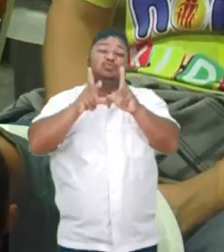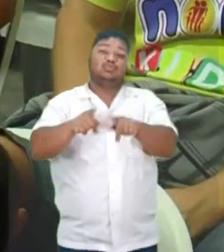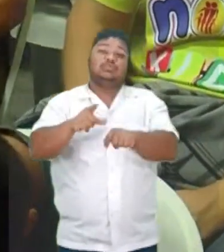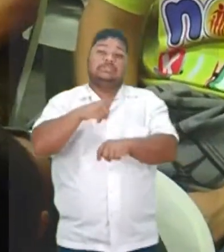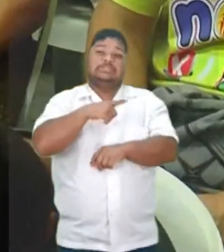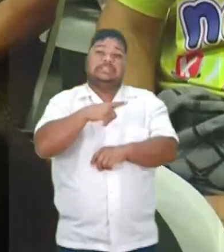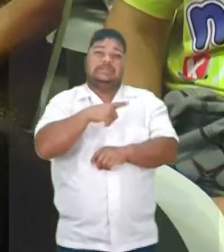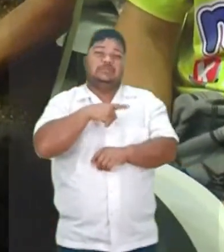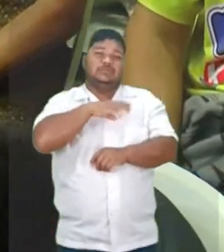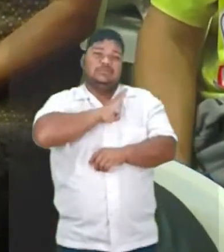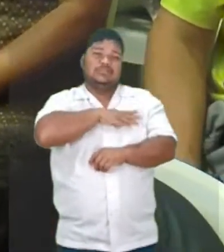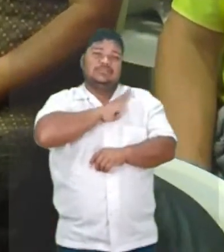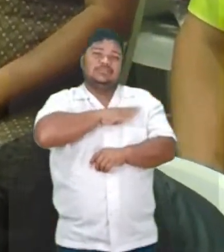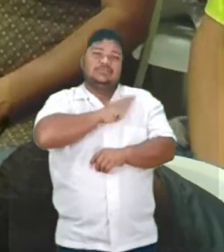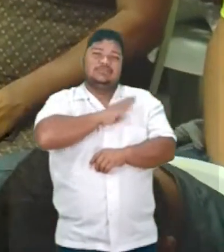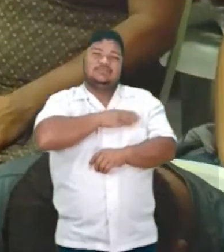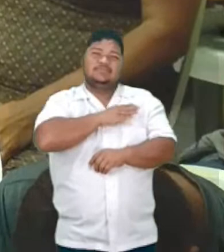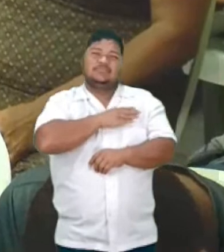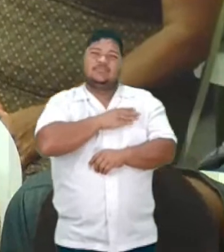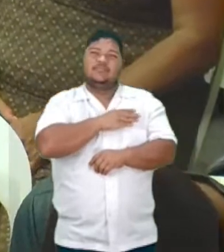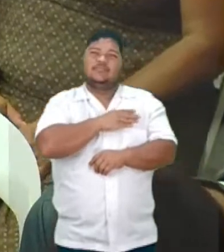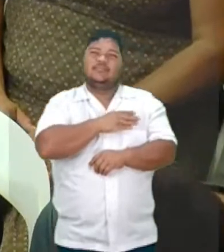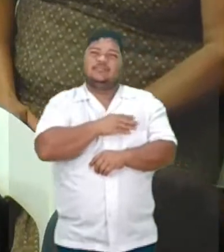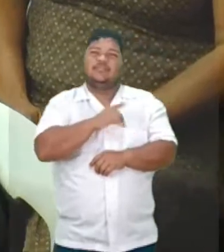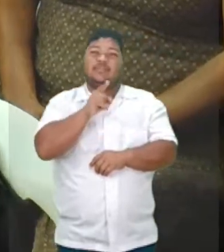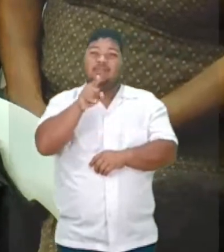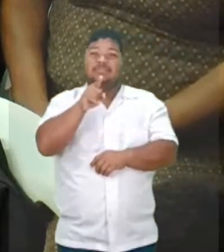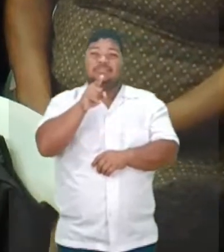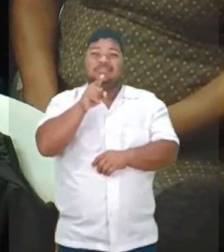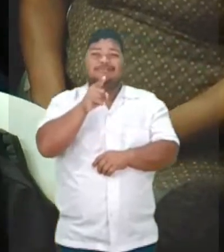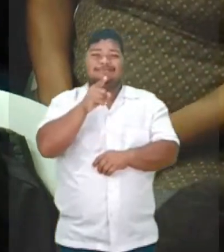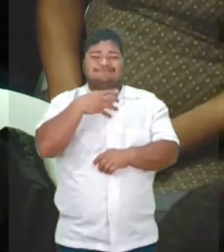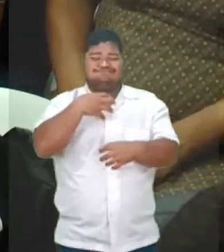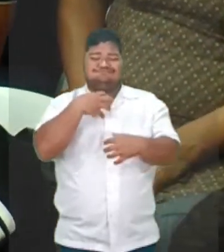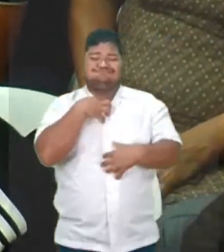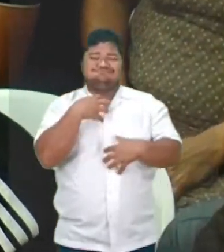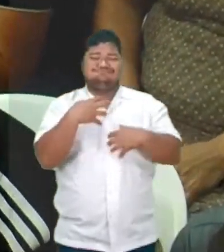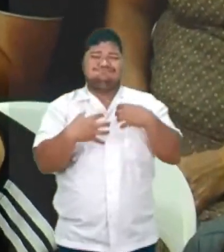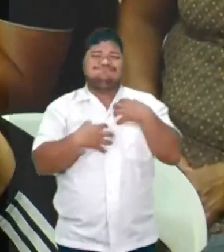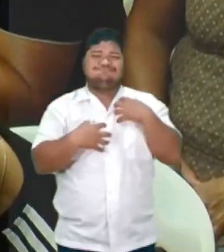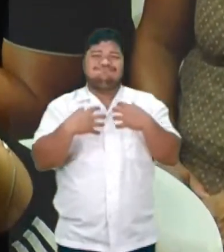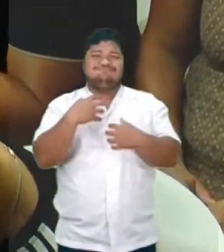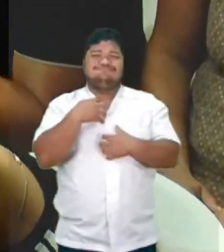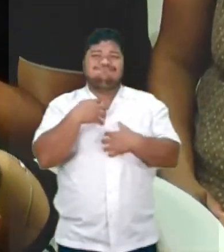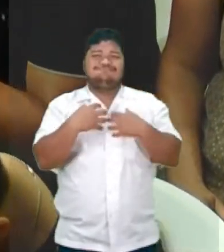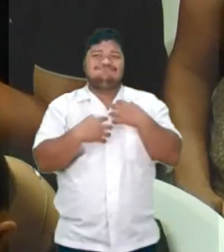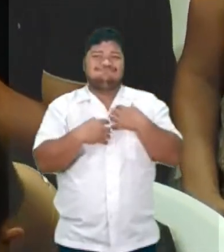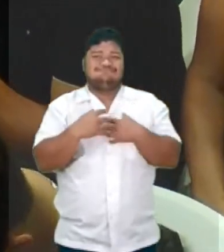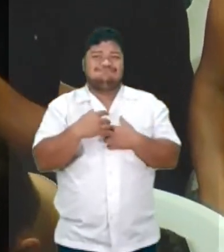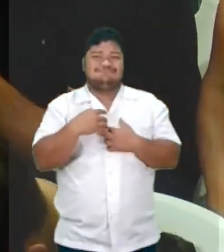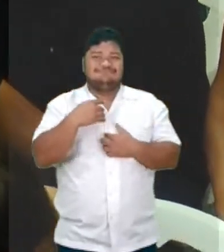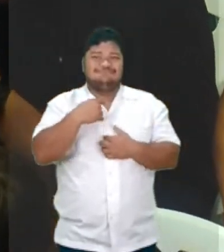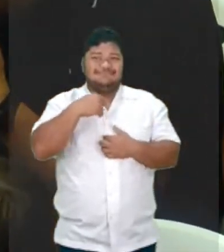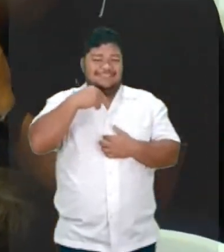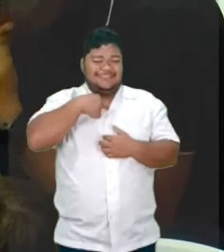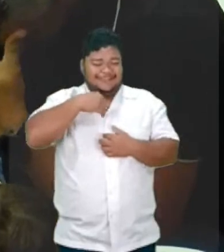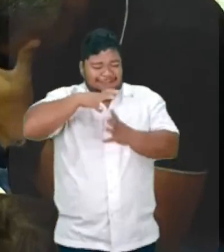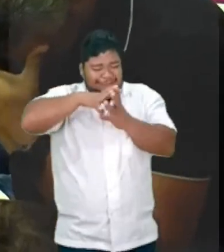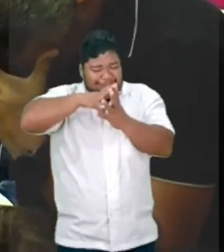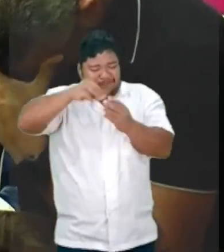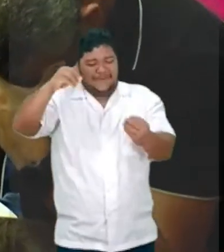nossos corações. O Senhor conhece a angústia que toma de conta de nossas almas. O Senhor